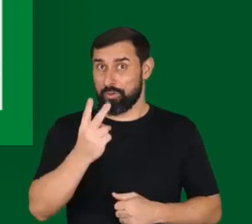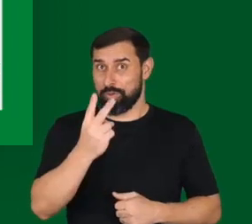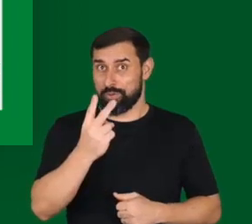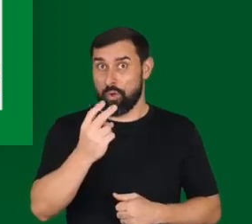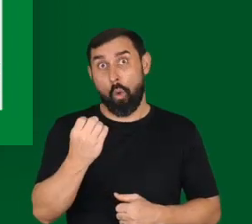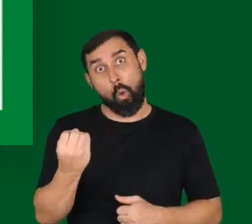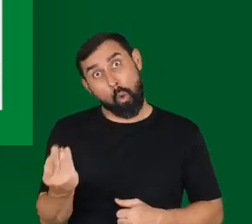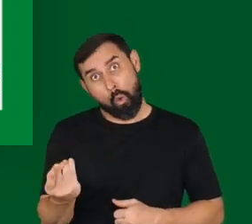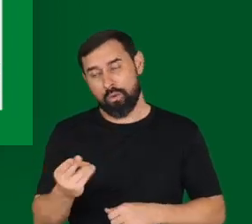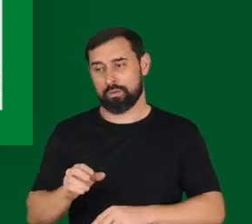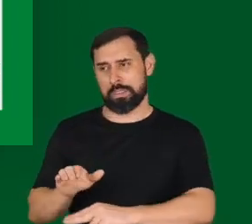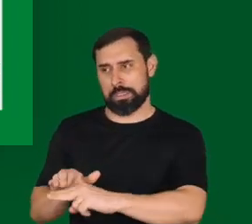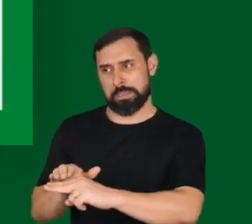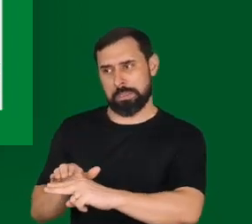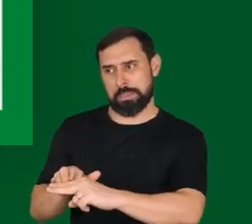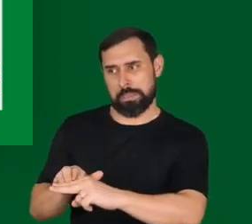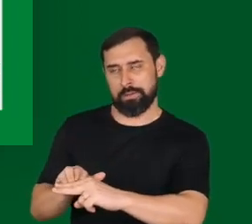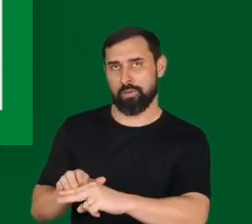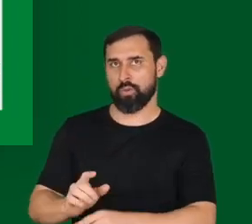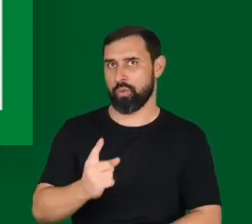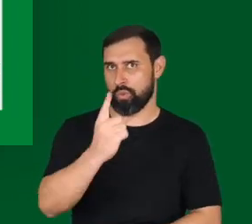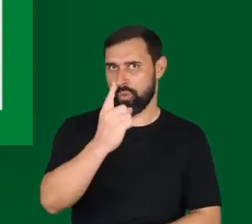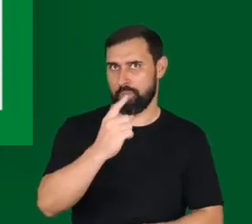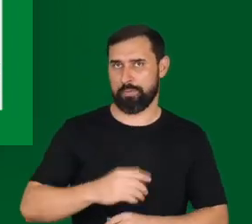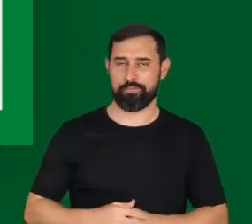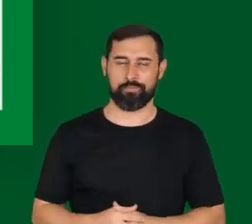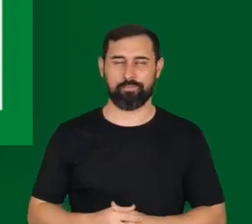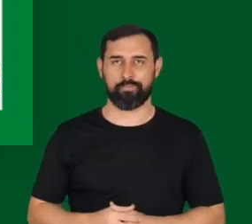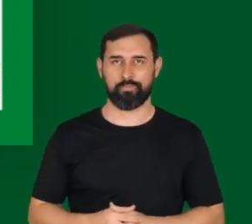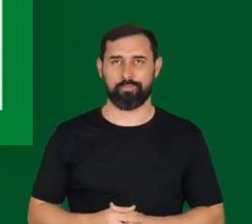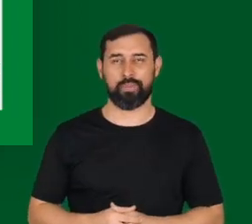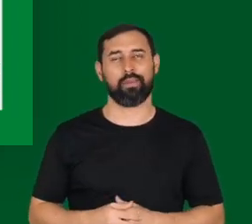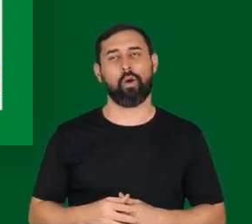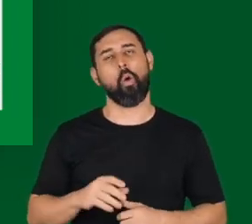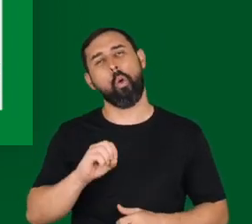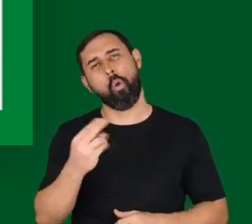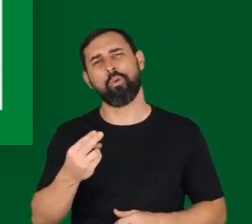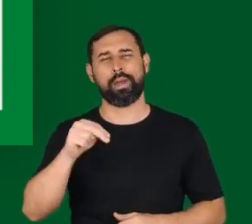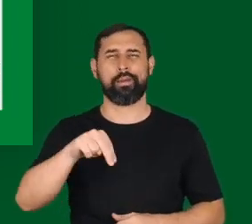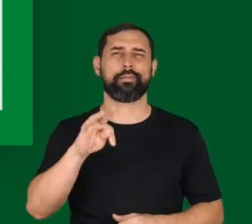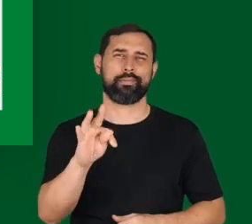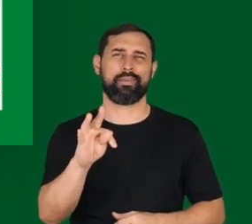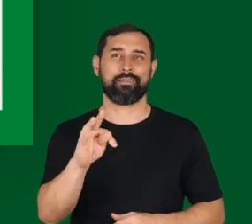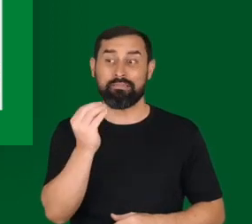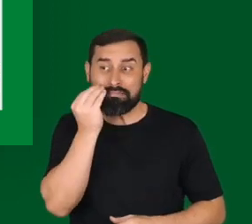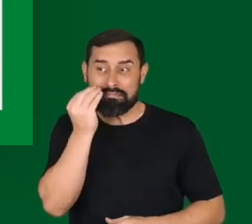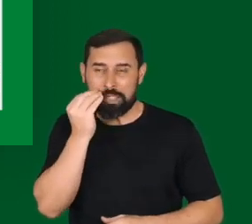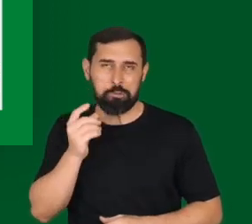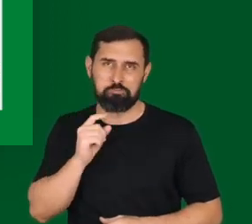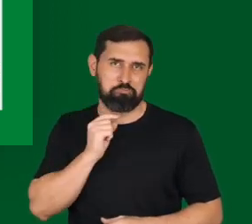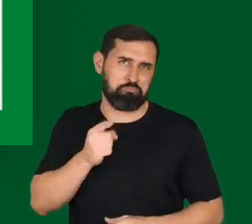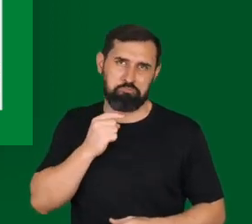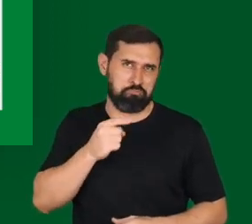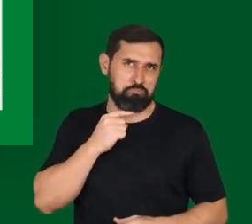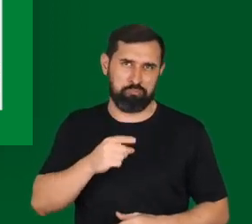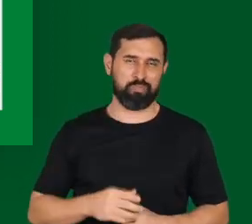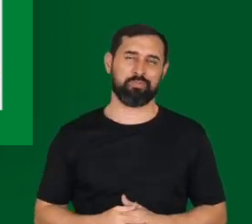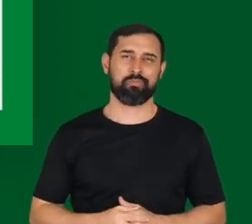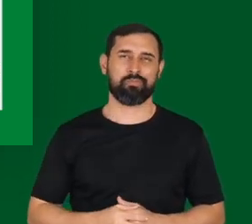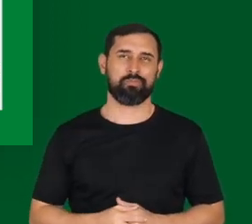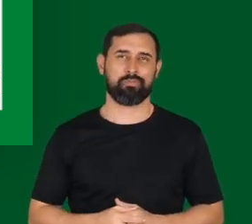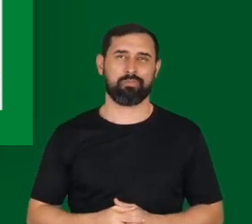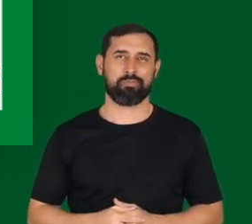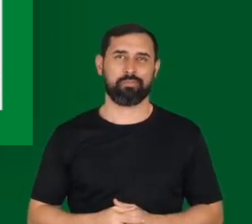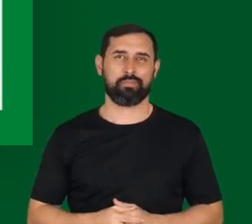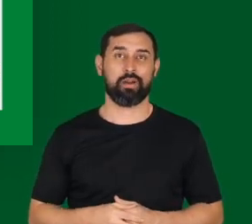Ou ausente, número 1. E o NT também de não testado, né? Então, essa é